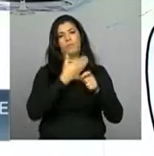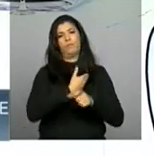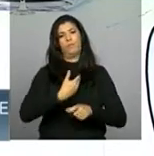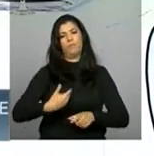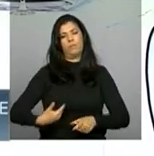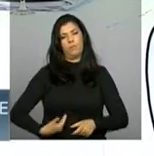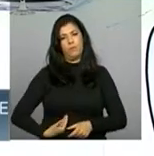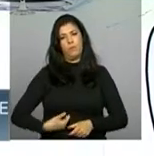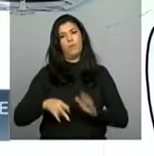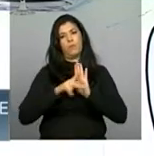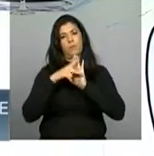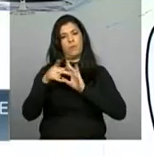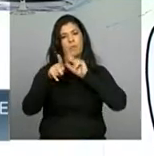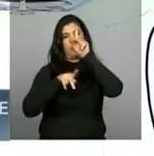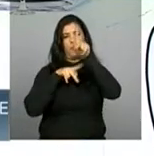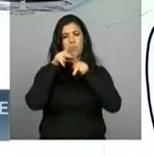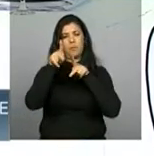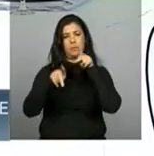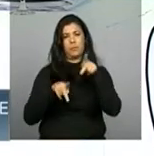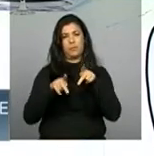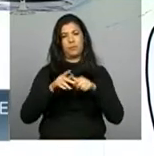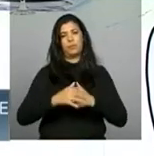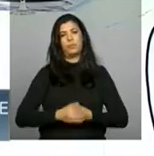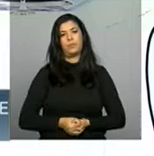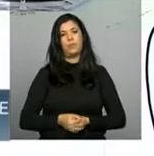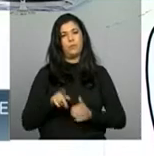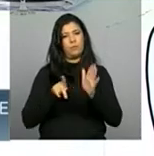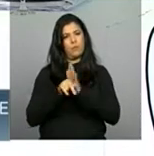no interesse da população